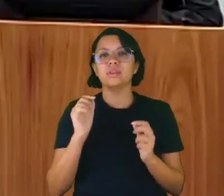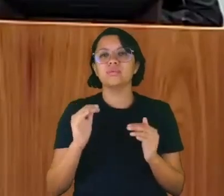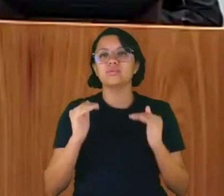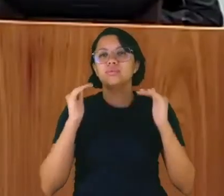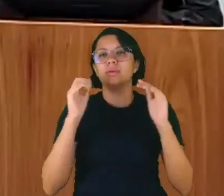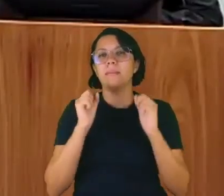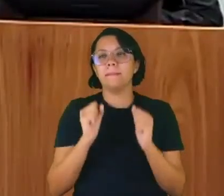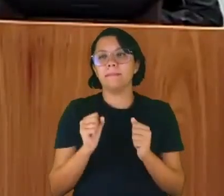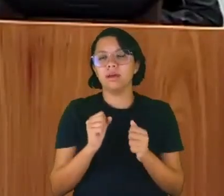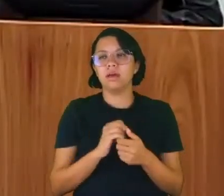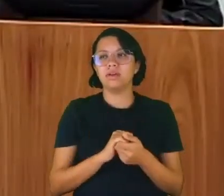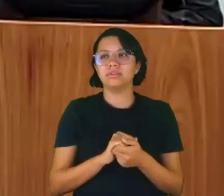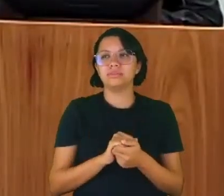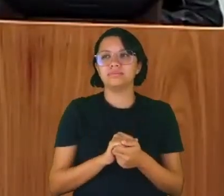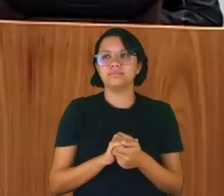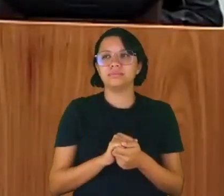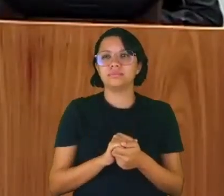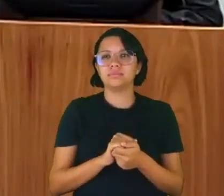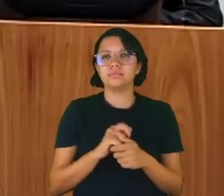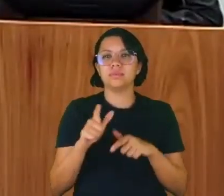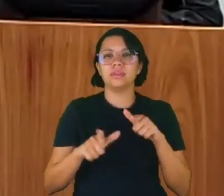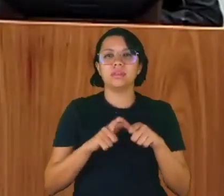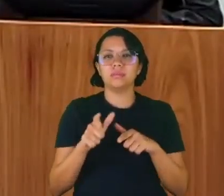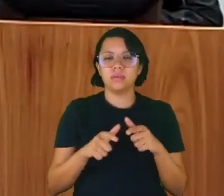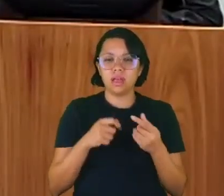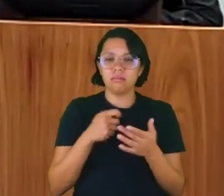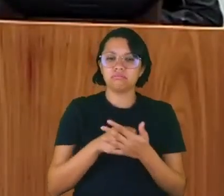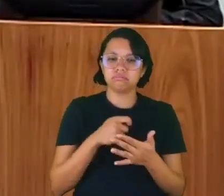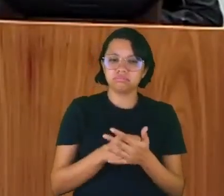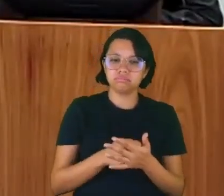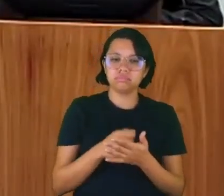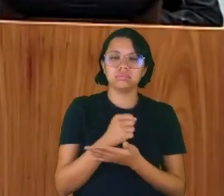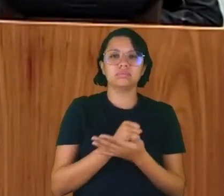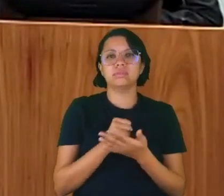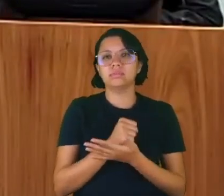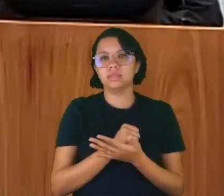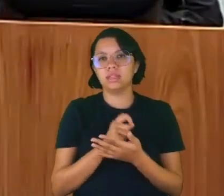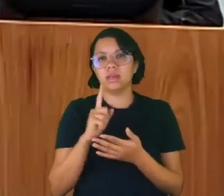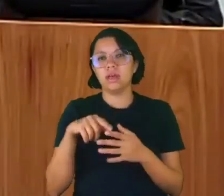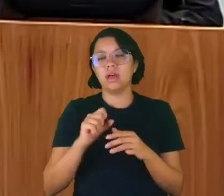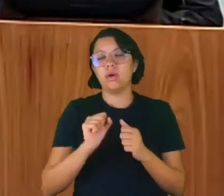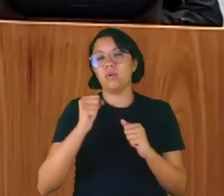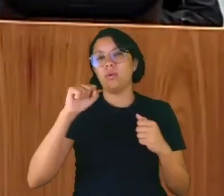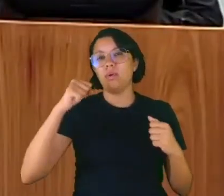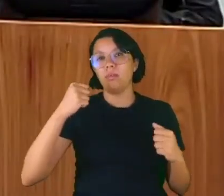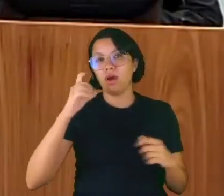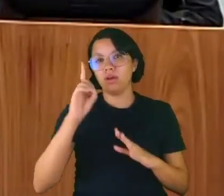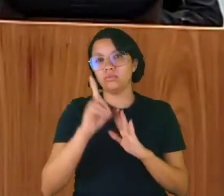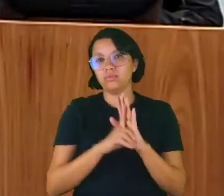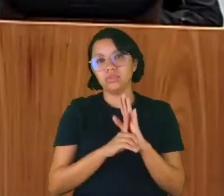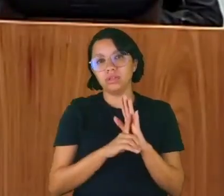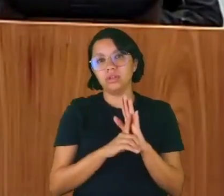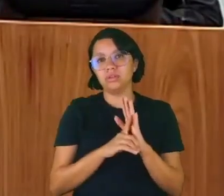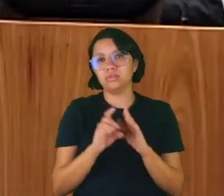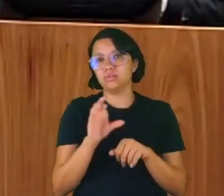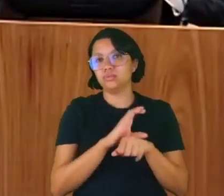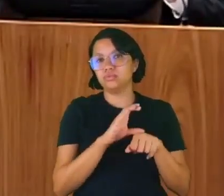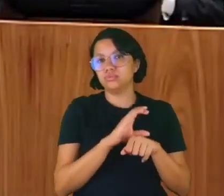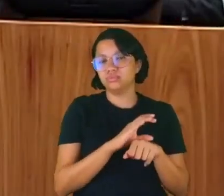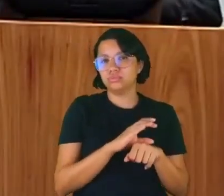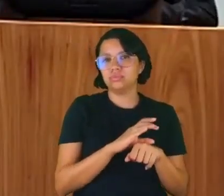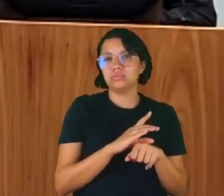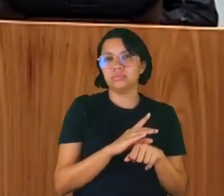possa exercer o seu papel fundamental de intérprete maior do direito infraconstitucional e